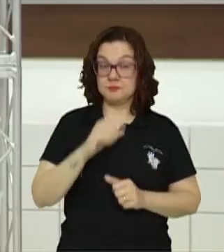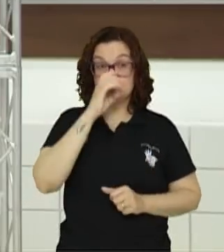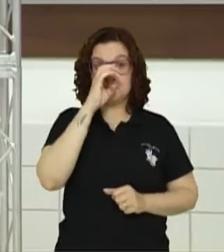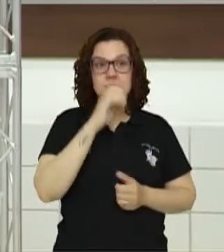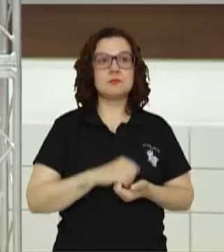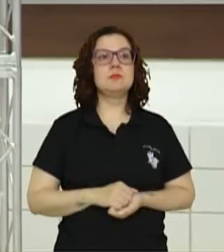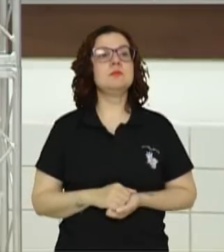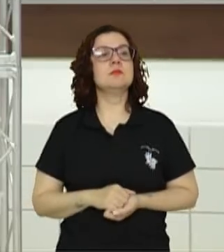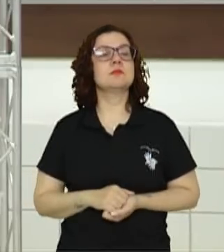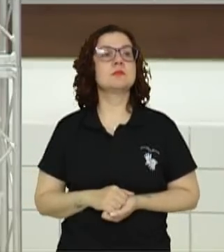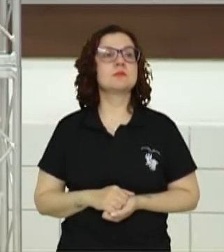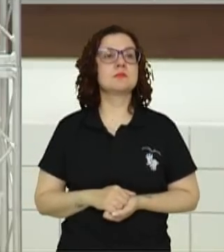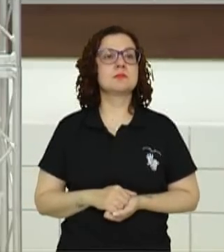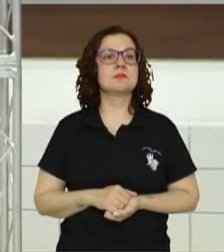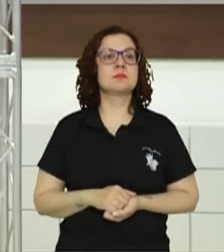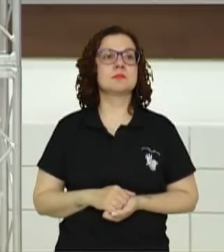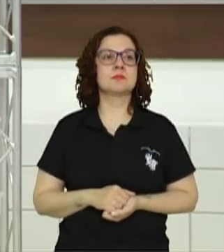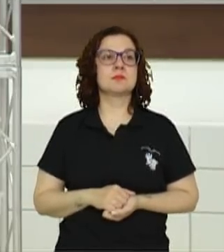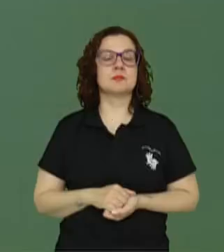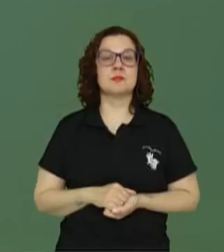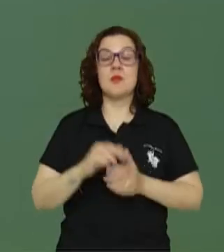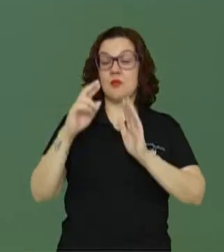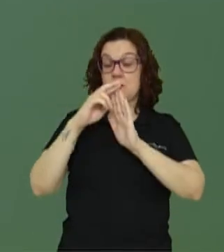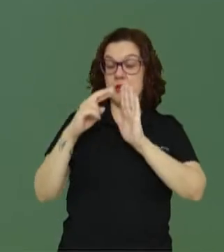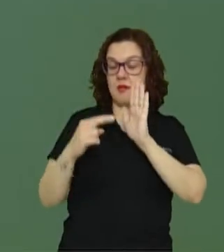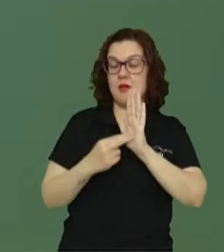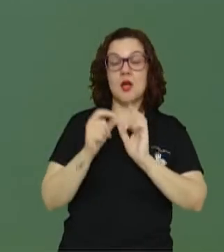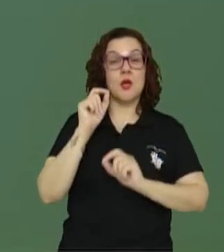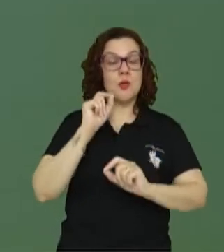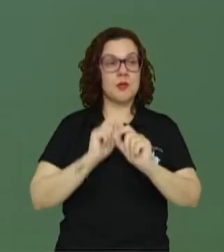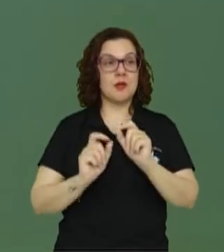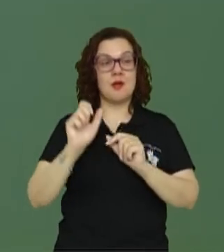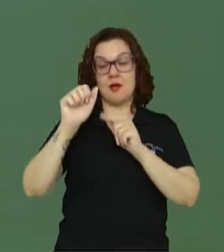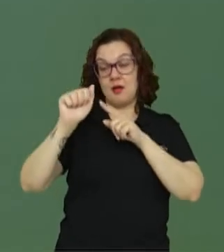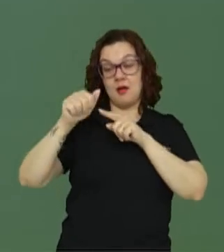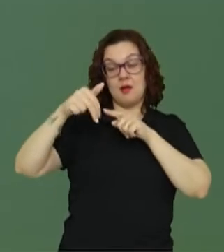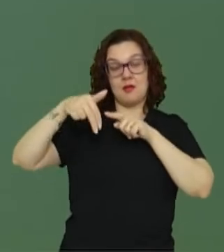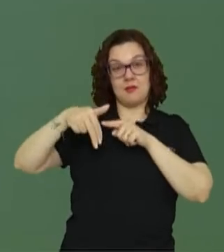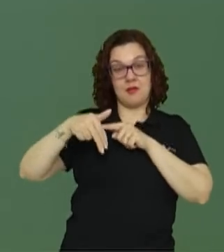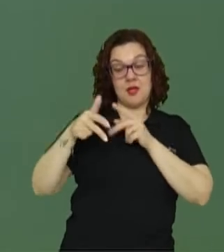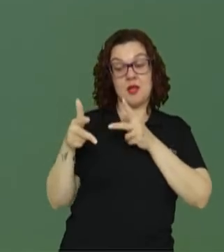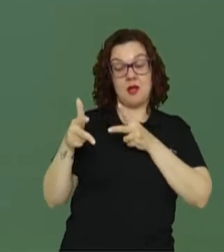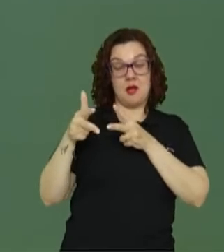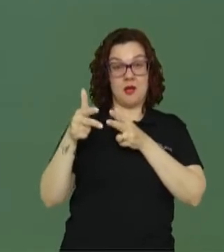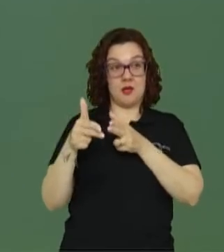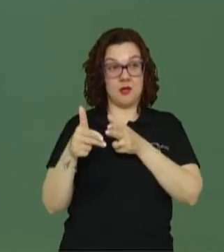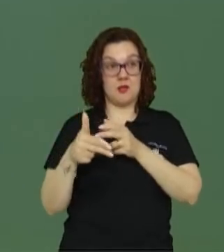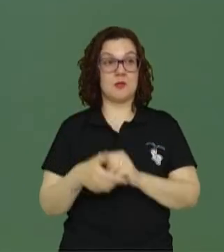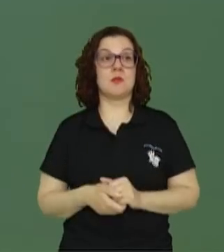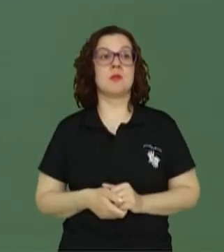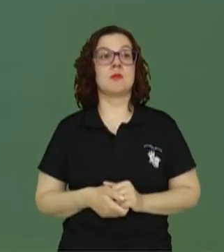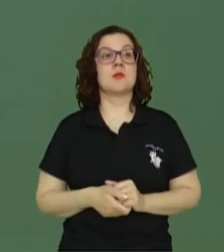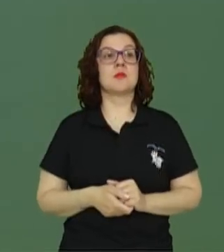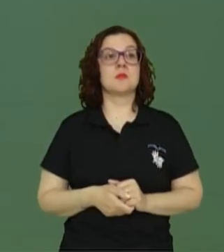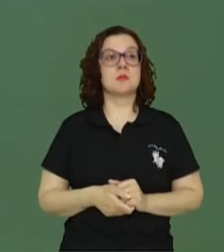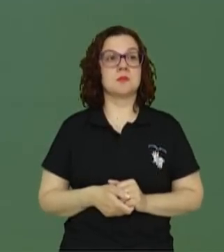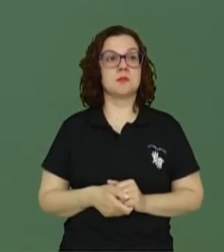E tenho a lei que foi dada assim. AN é igual a